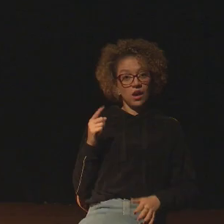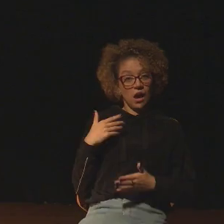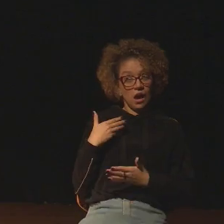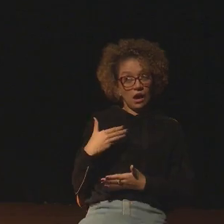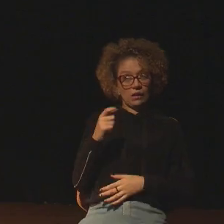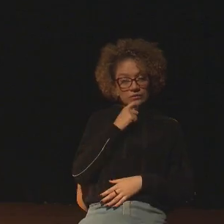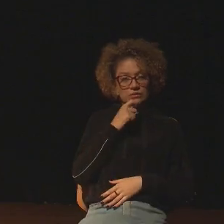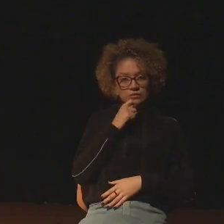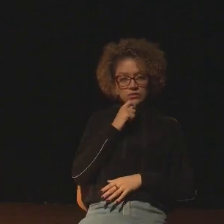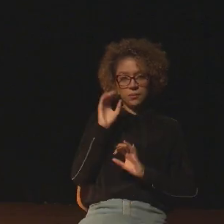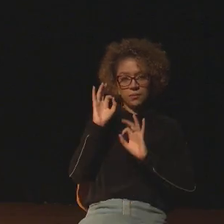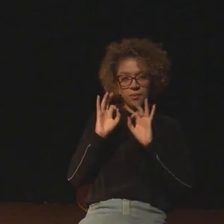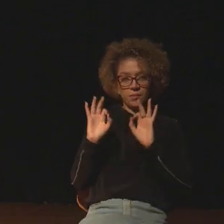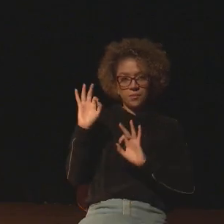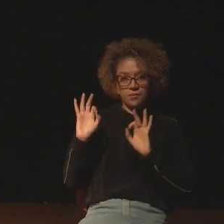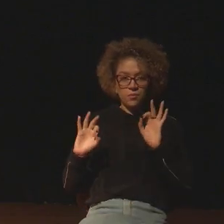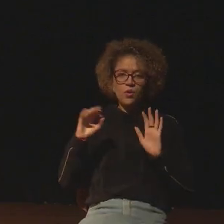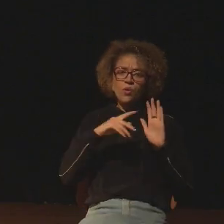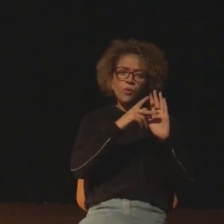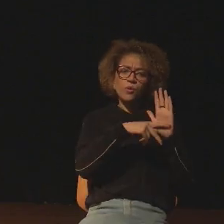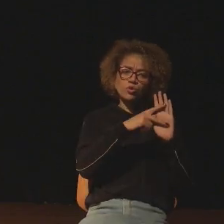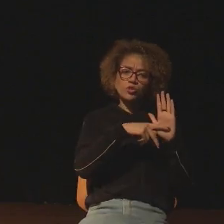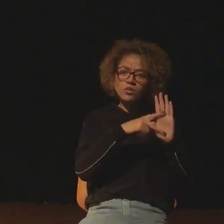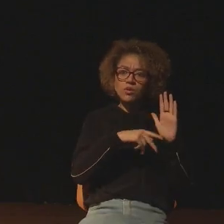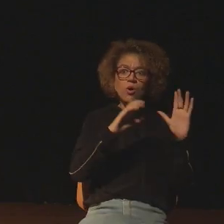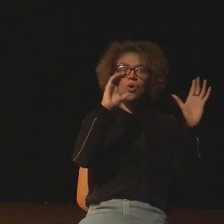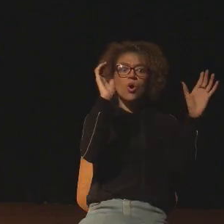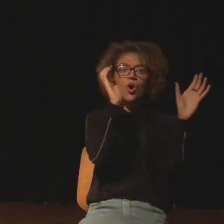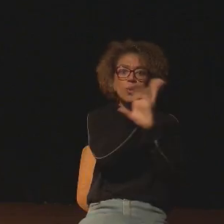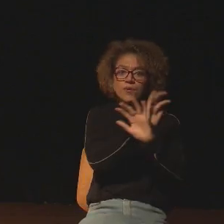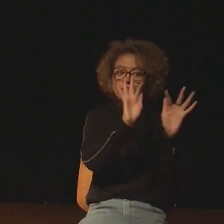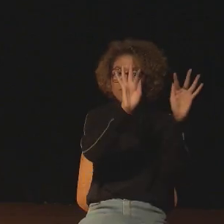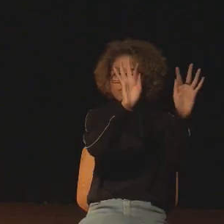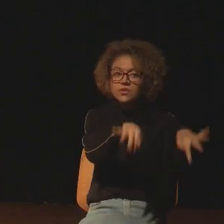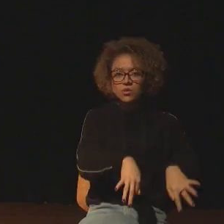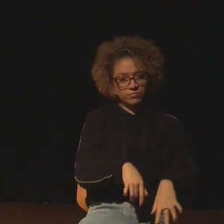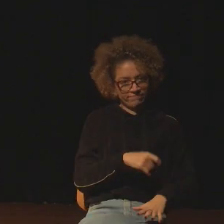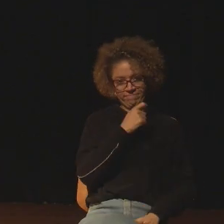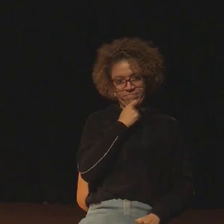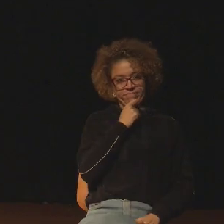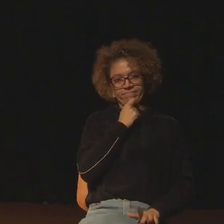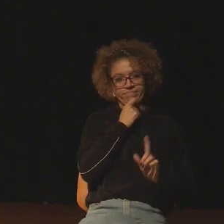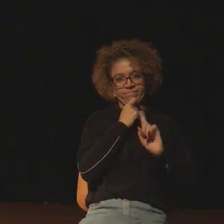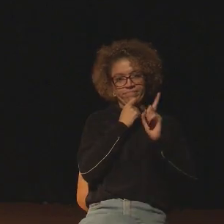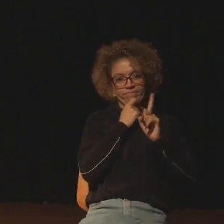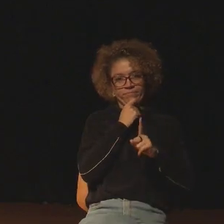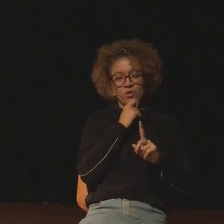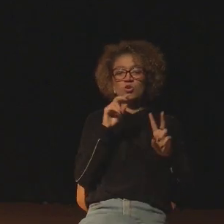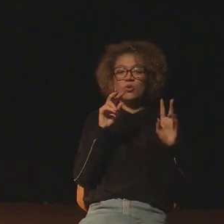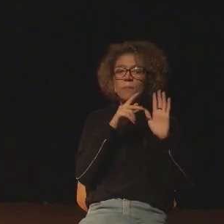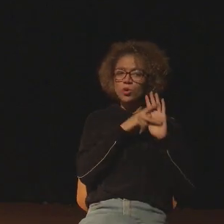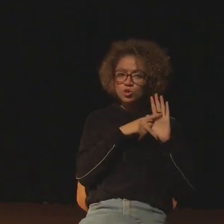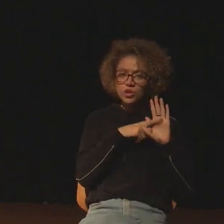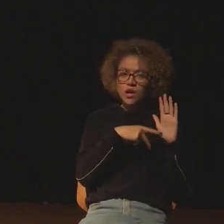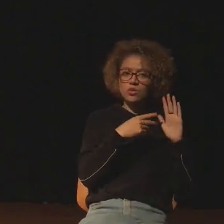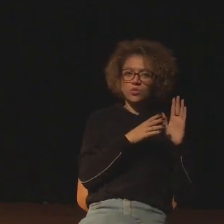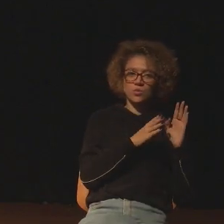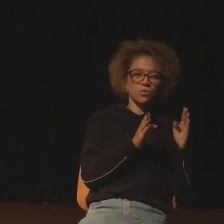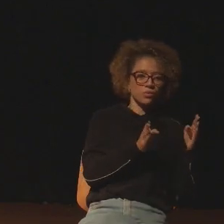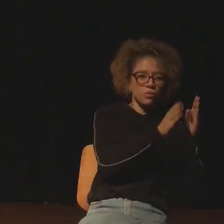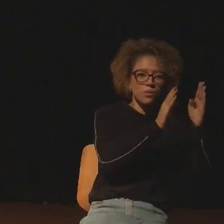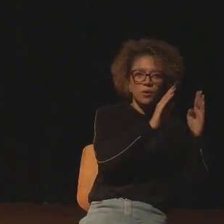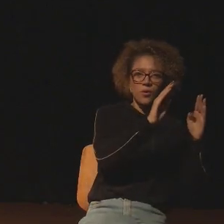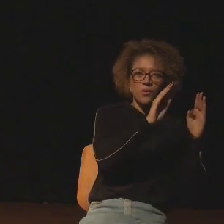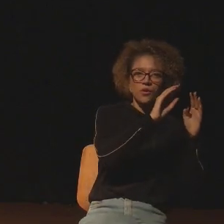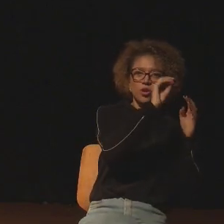todo o detalhe, o projeto está em desenvolvimento ainda, né? A gente está nas fases iniciais, tem um projeto de iluminação, um projeto de paisagismo,